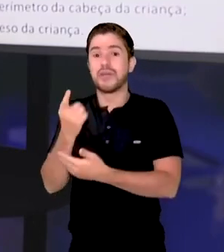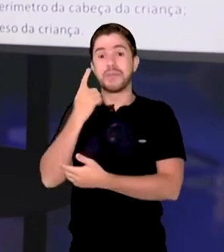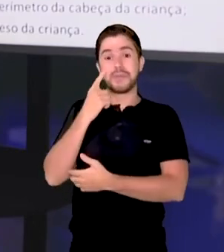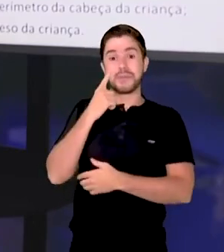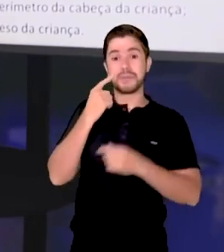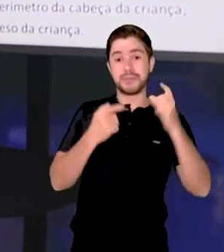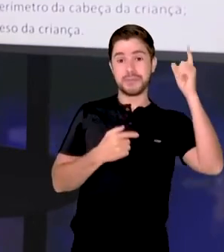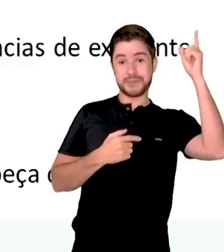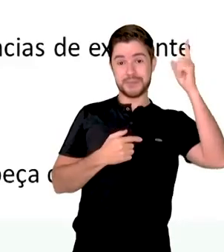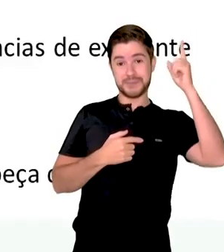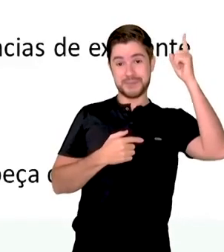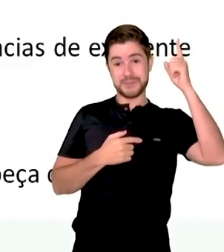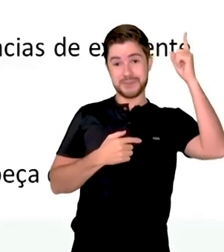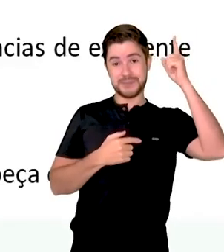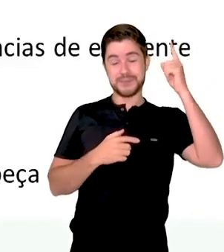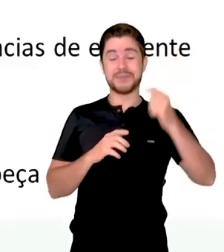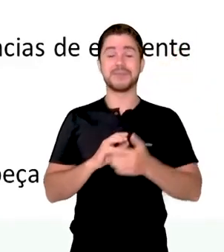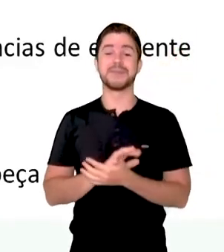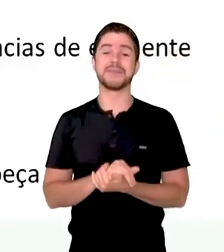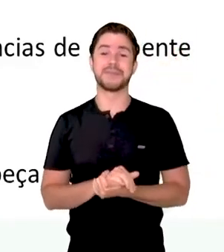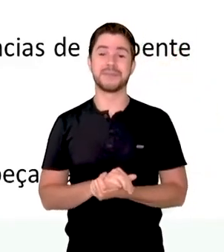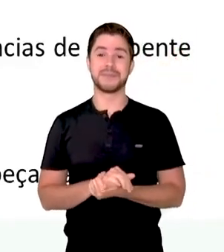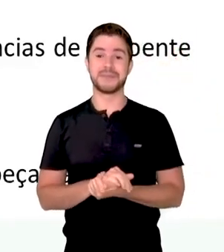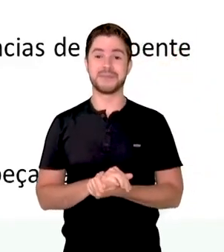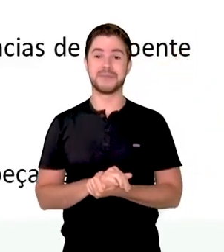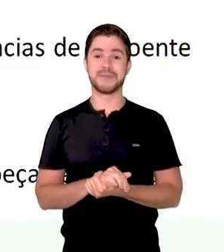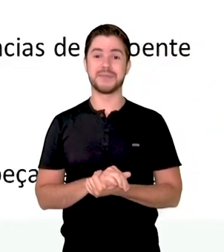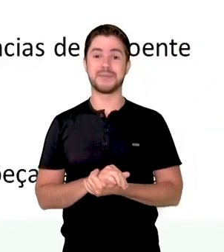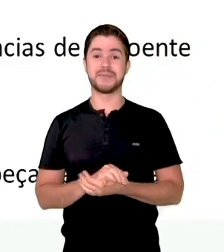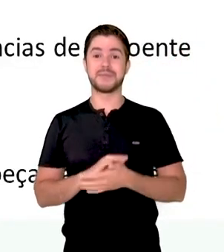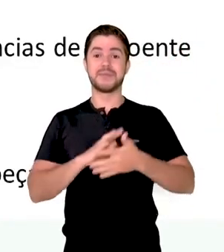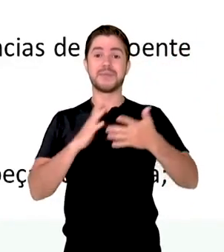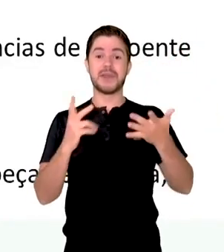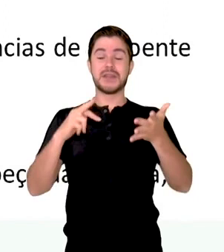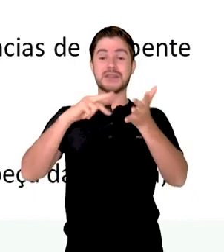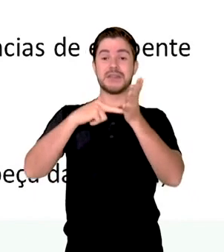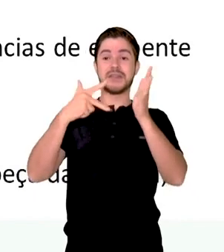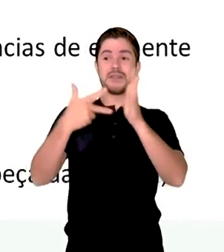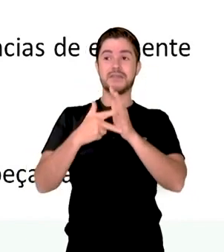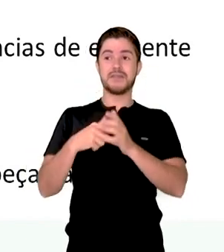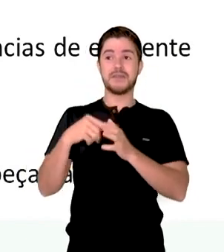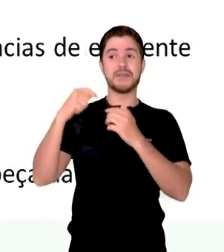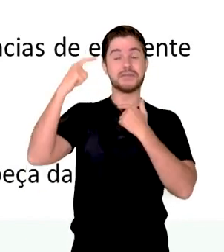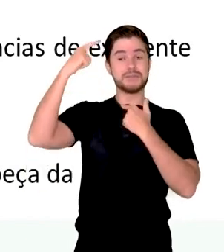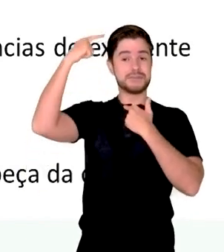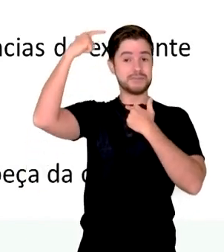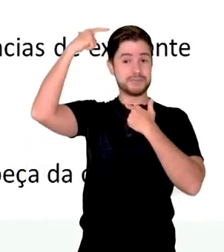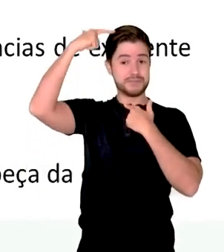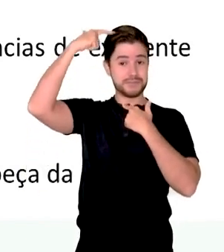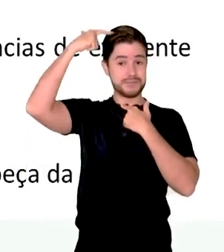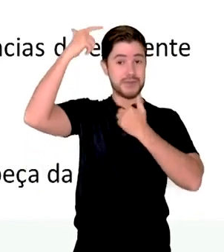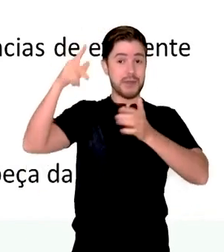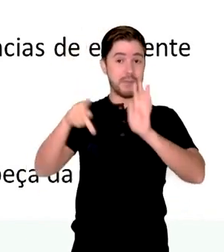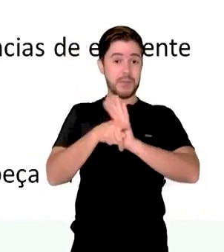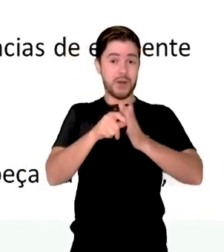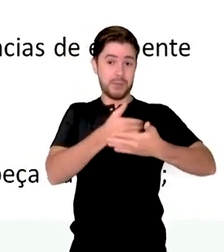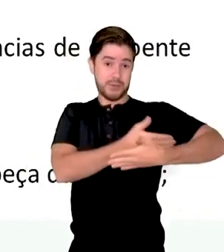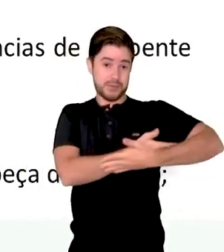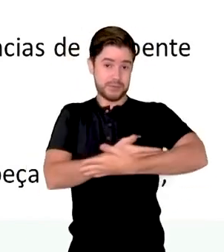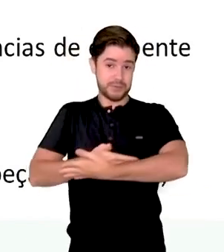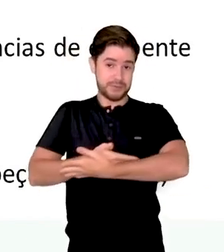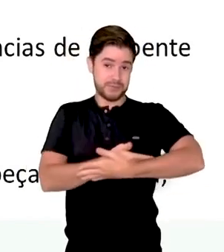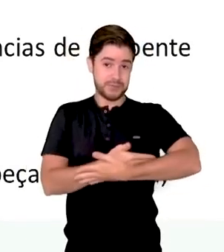trouxe para vocês um exemplo que é o seguinte que é o perímetro da cabeça de uma criança em